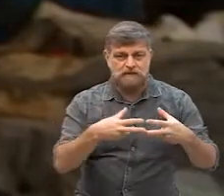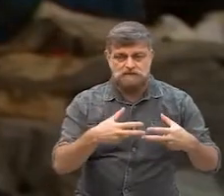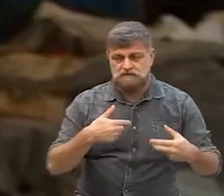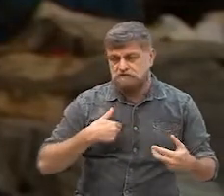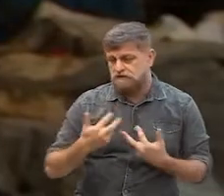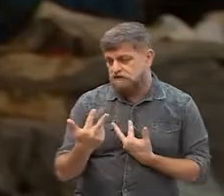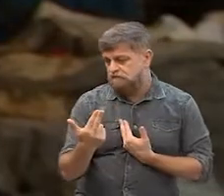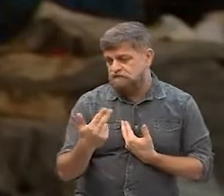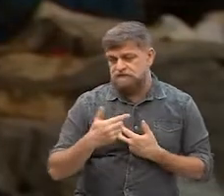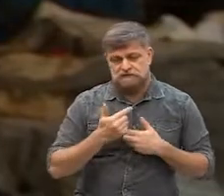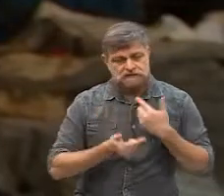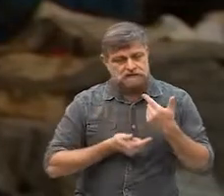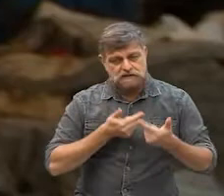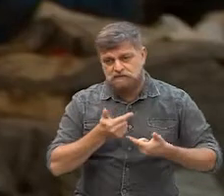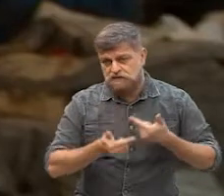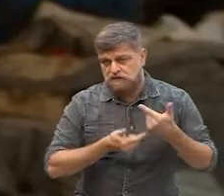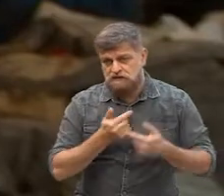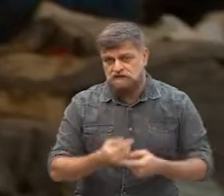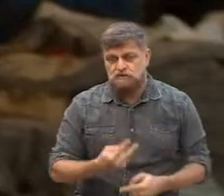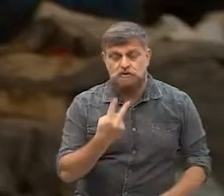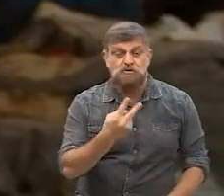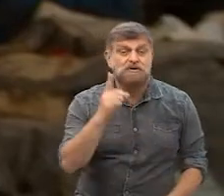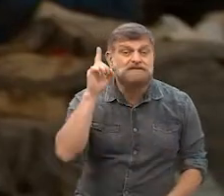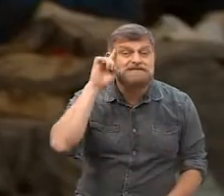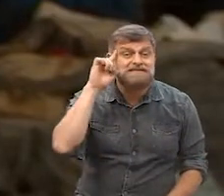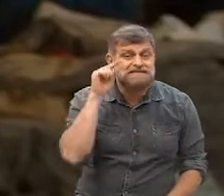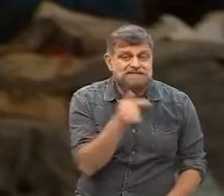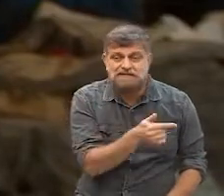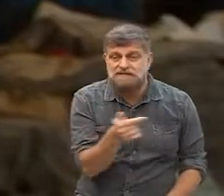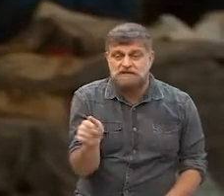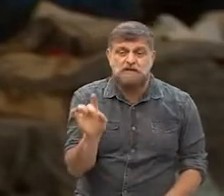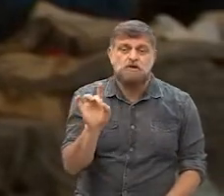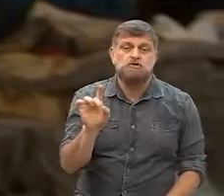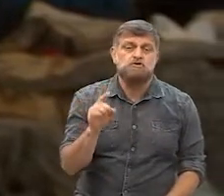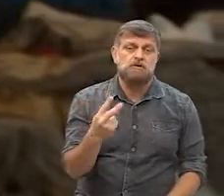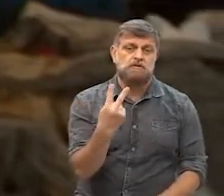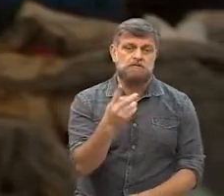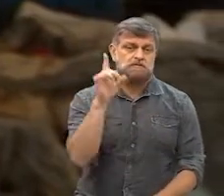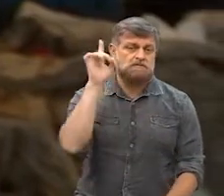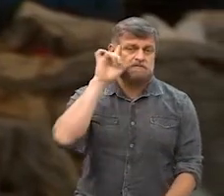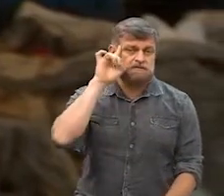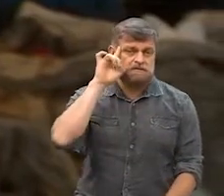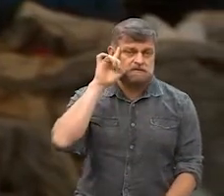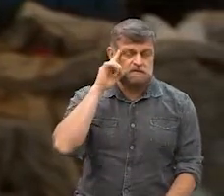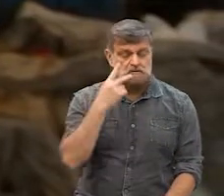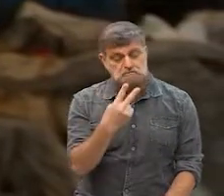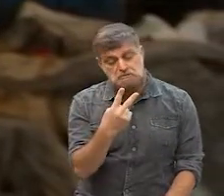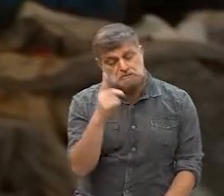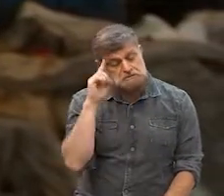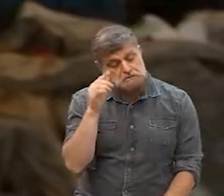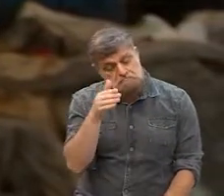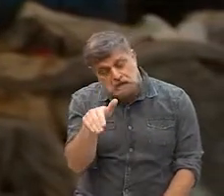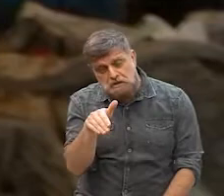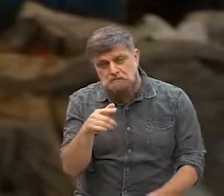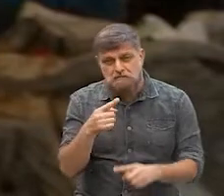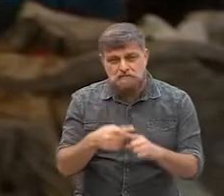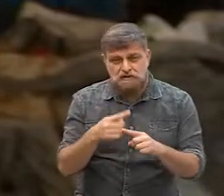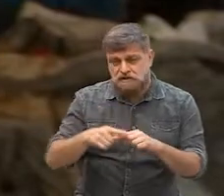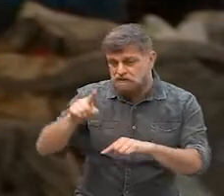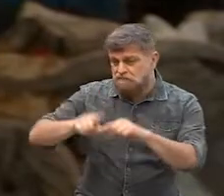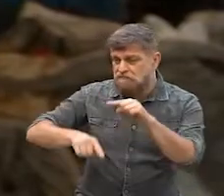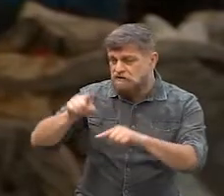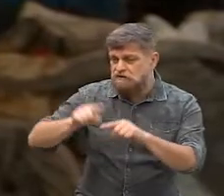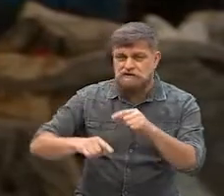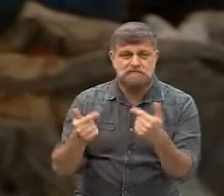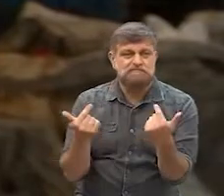minha mesmo, está trabalhando 2 vezes por semana, 2 dias e meio, porque o